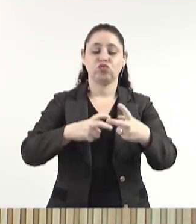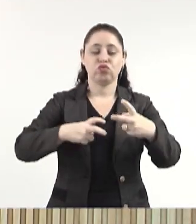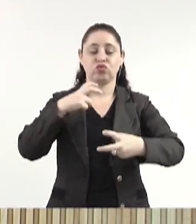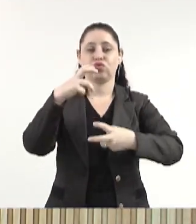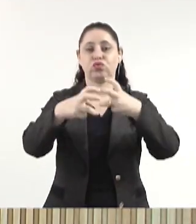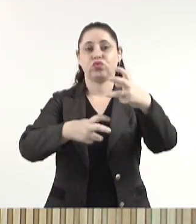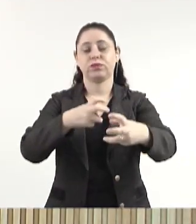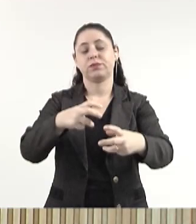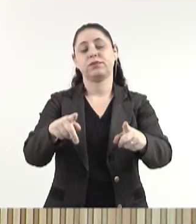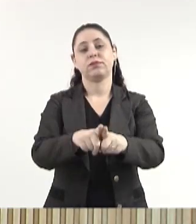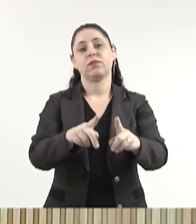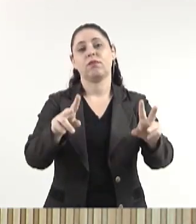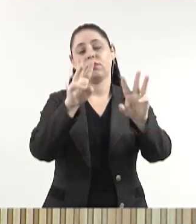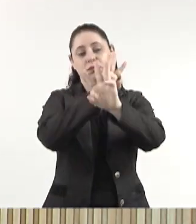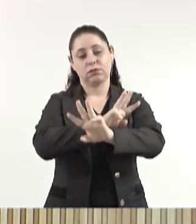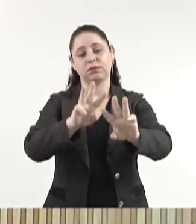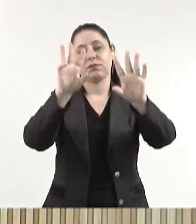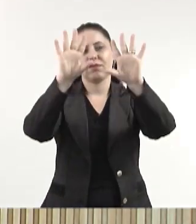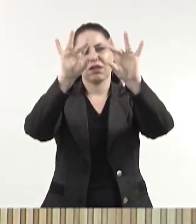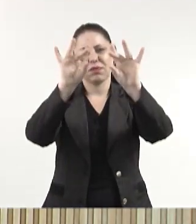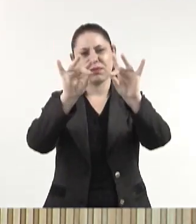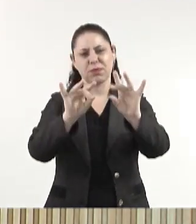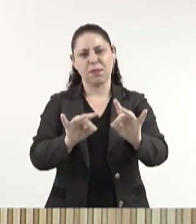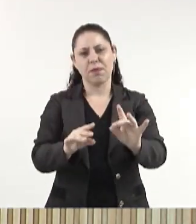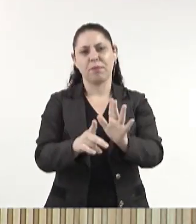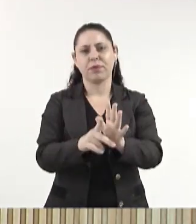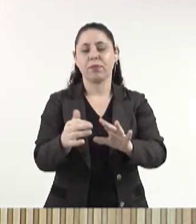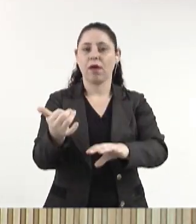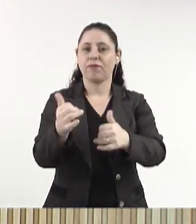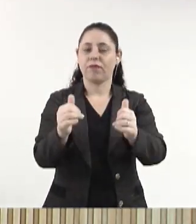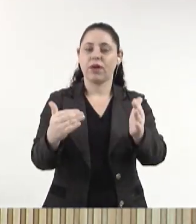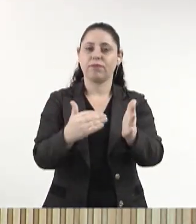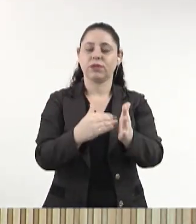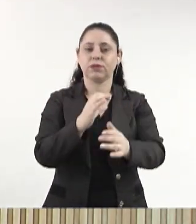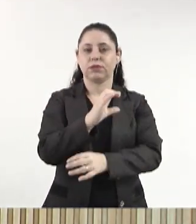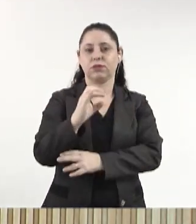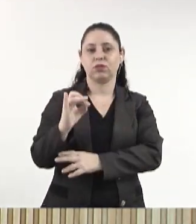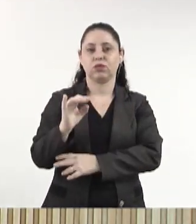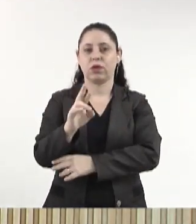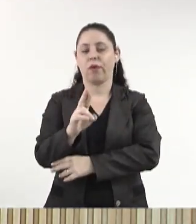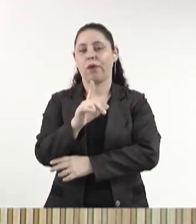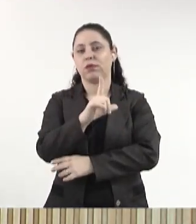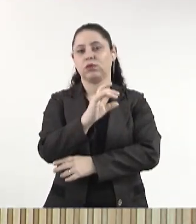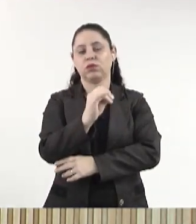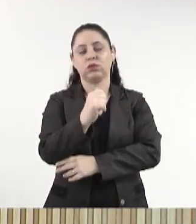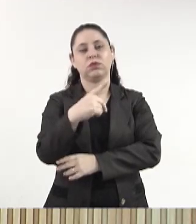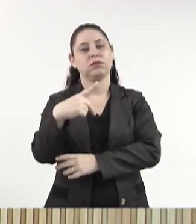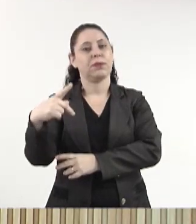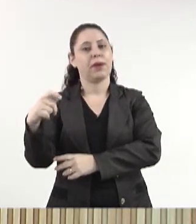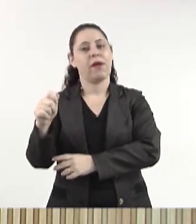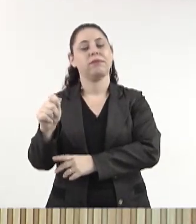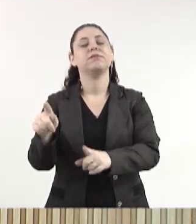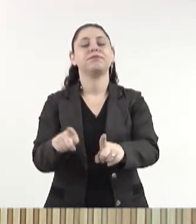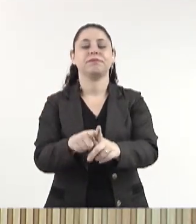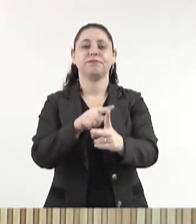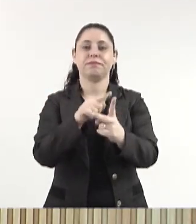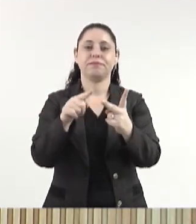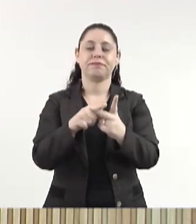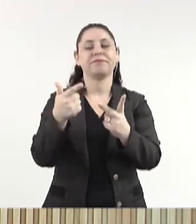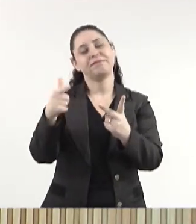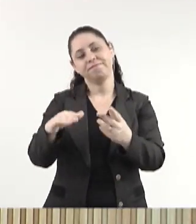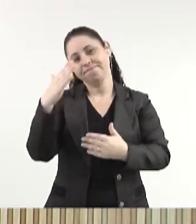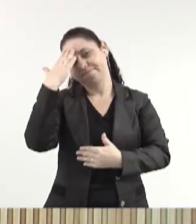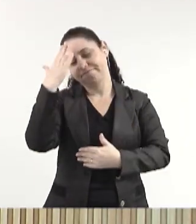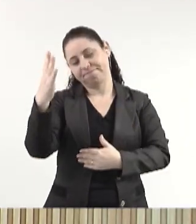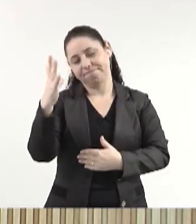Chapadão do Sul, e o site também trazendo mais detalhes com relação à análise pela CCJR, da LOA e do PPA. Mais uma